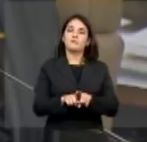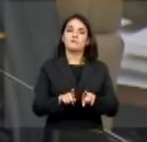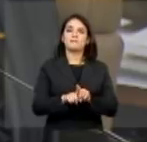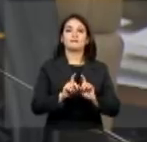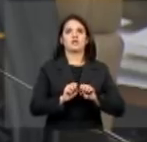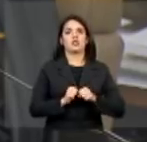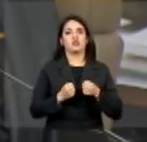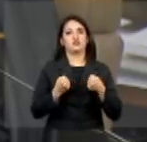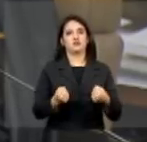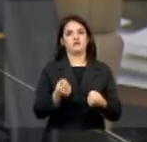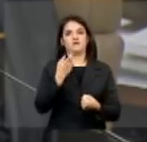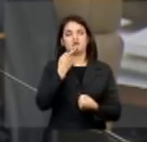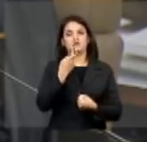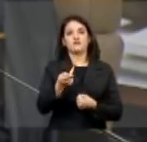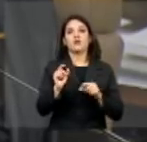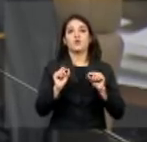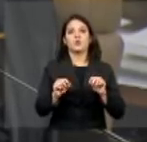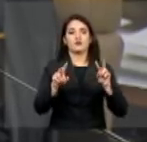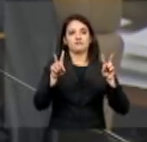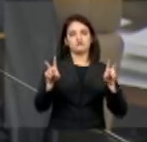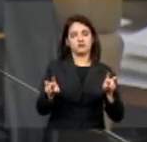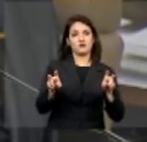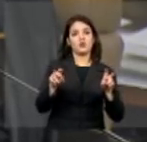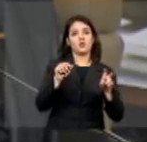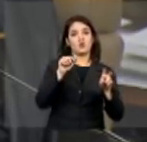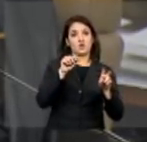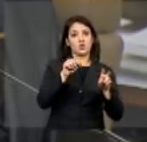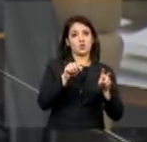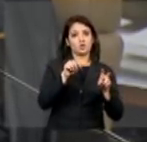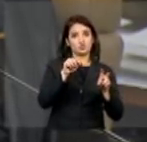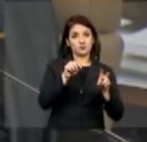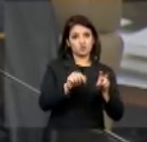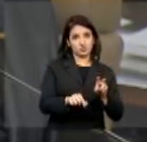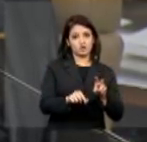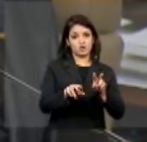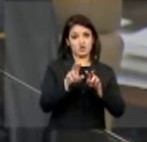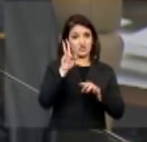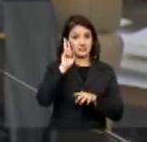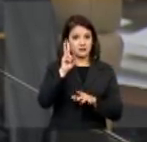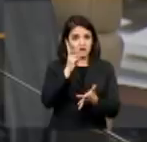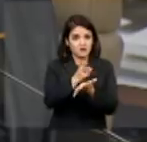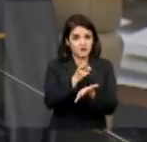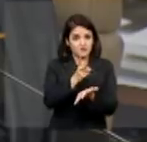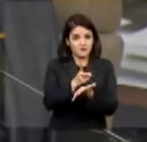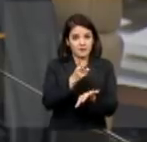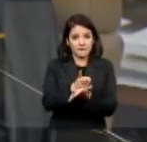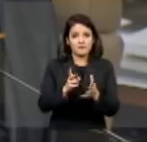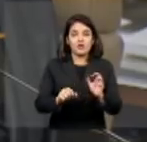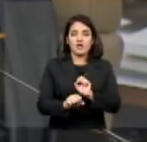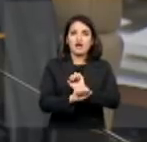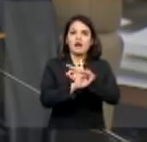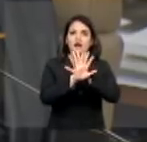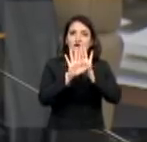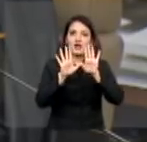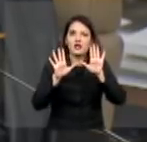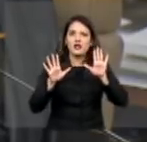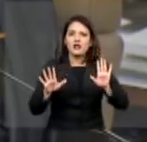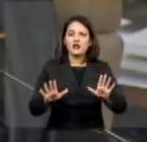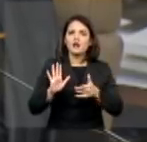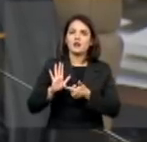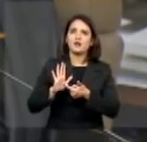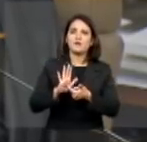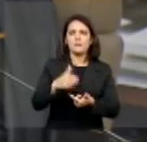entre aspas que no caso concreto concreto a clara e direta imputação de crime pelo